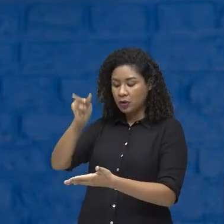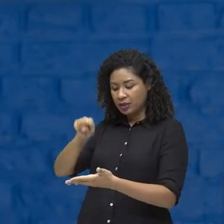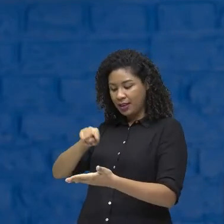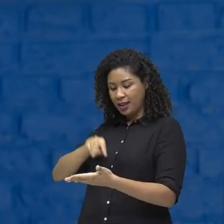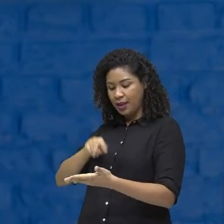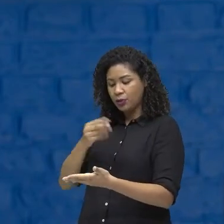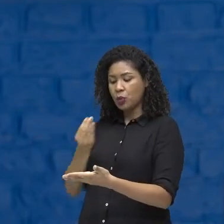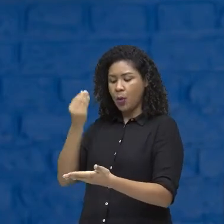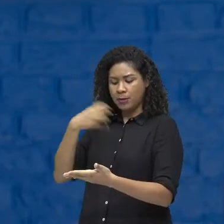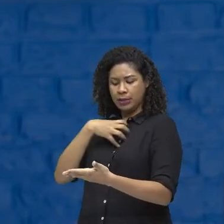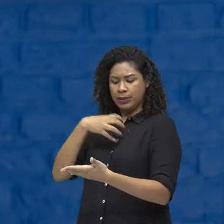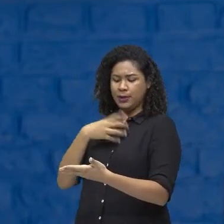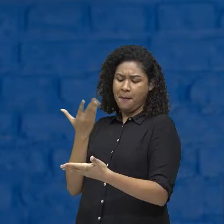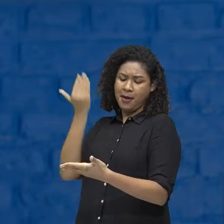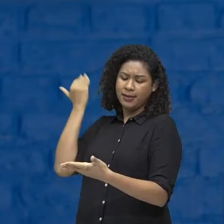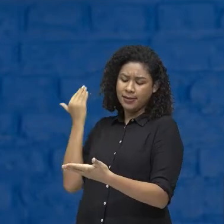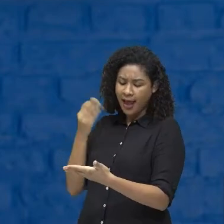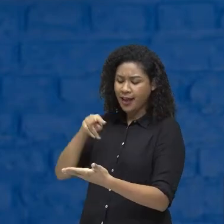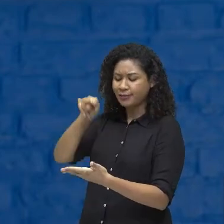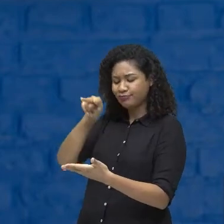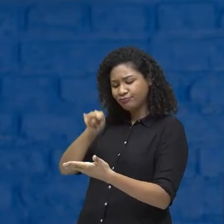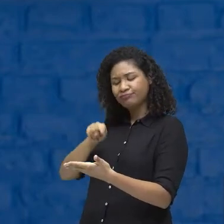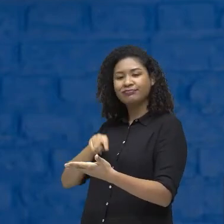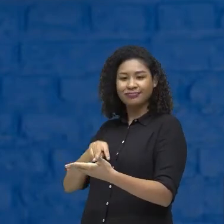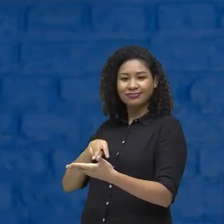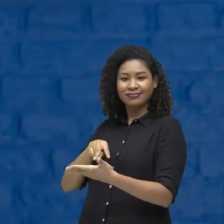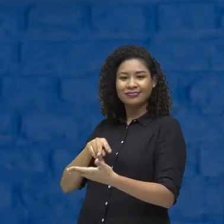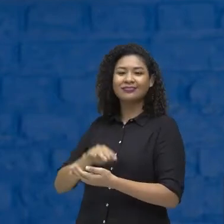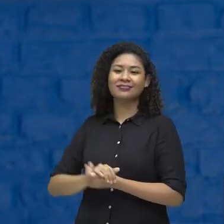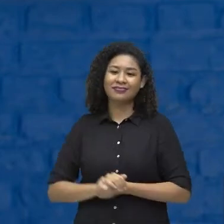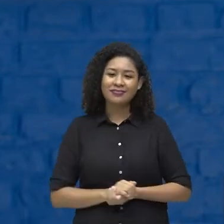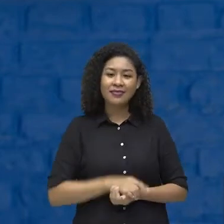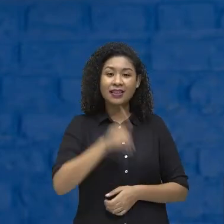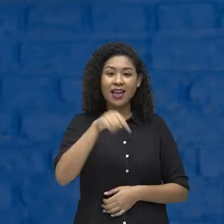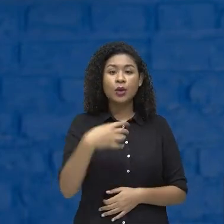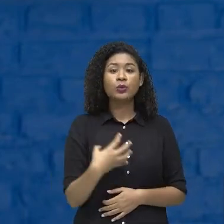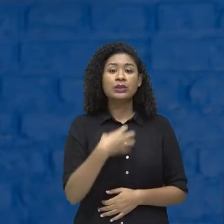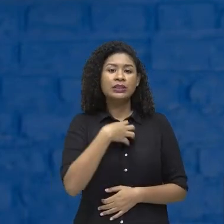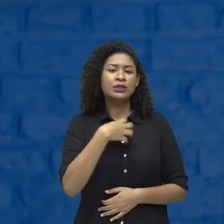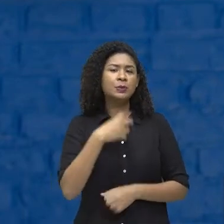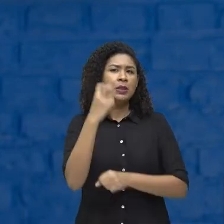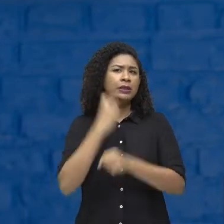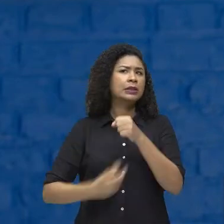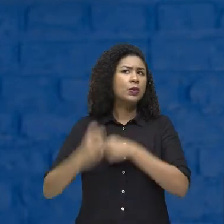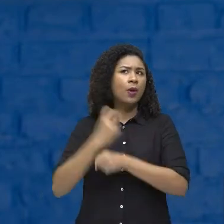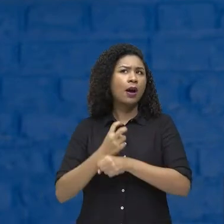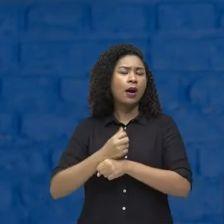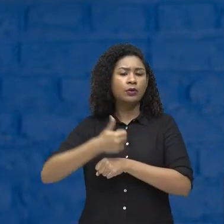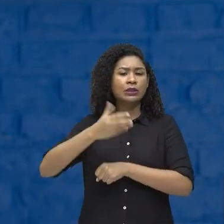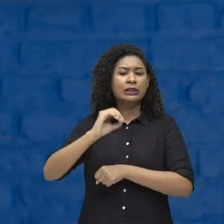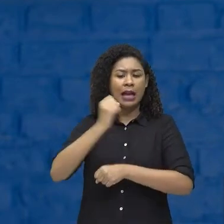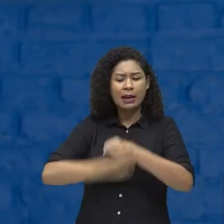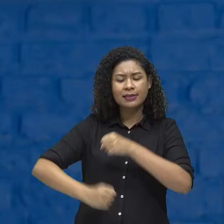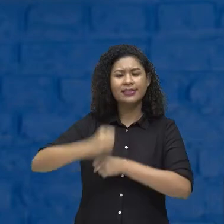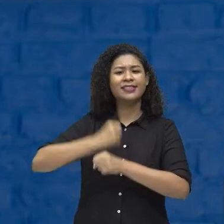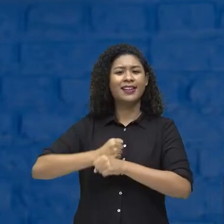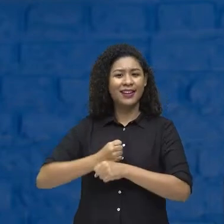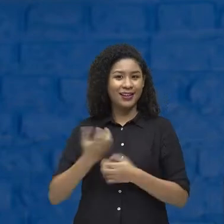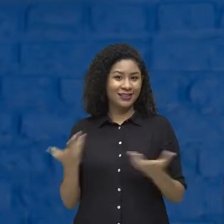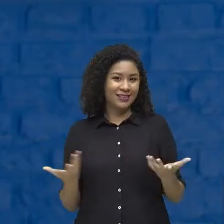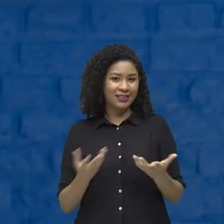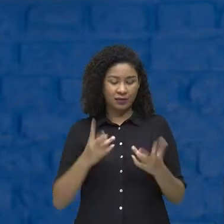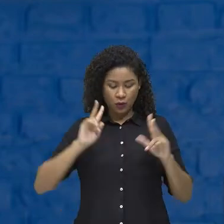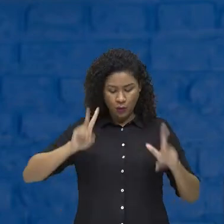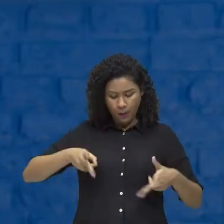o que o Afonso acabou de colocar, né? Como eu estava 5 anos atrás. E aí você olha para